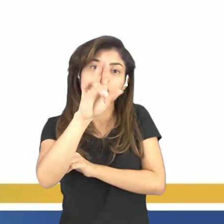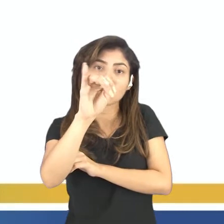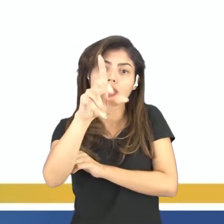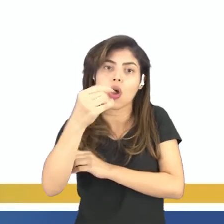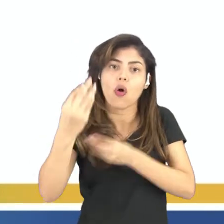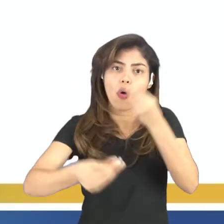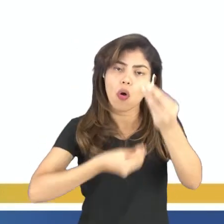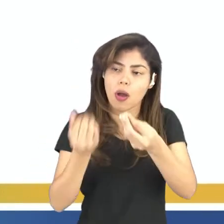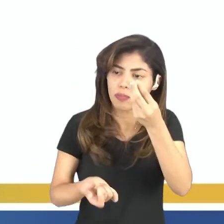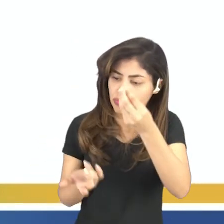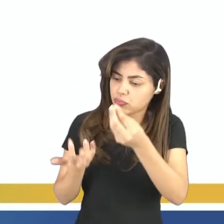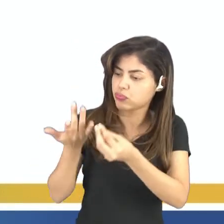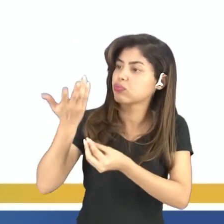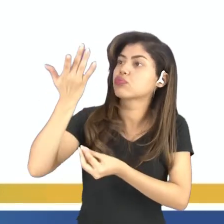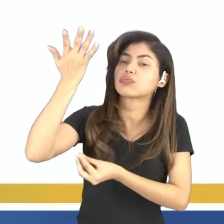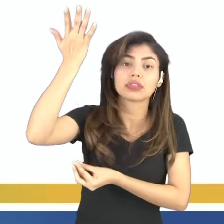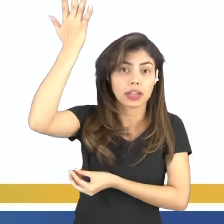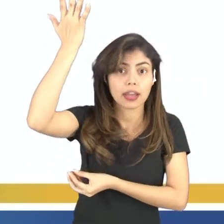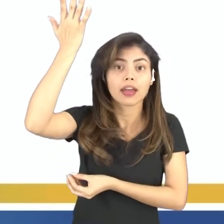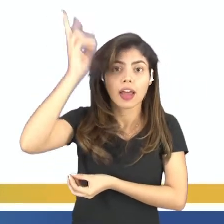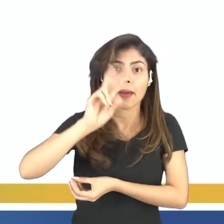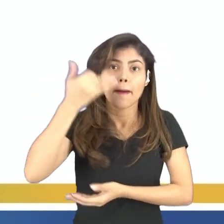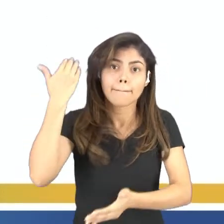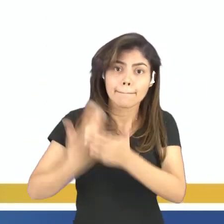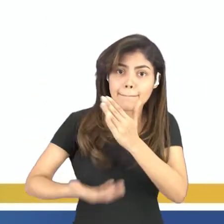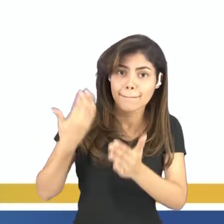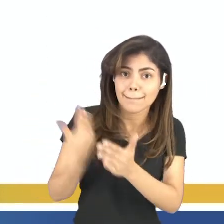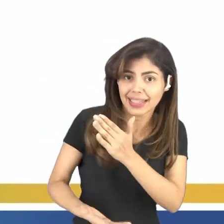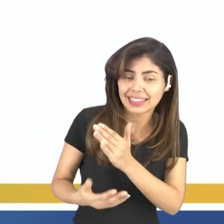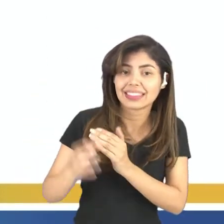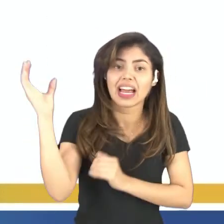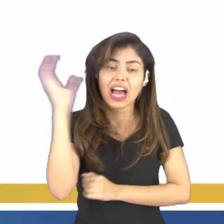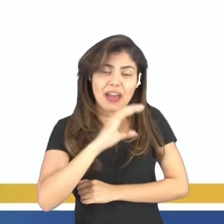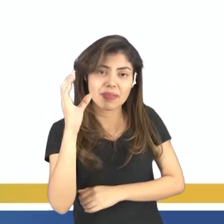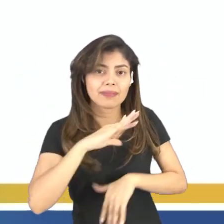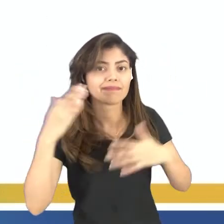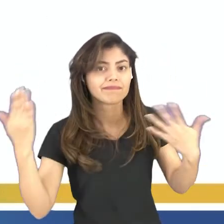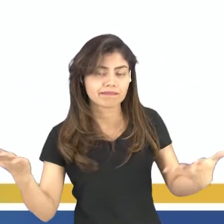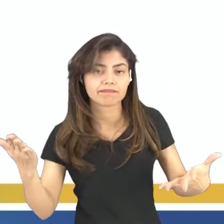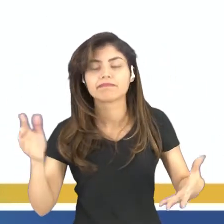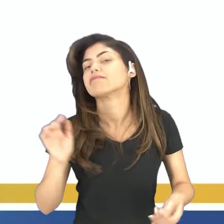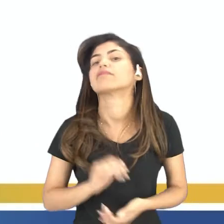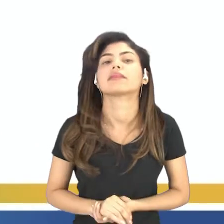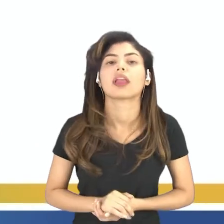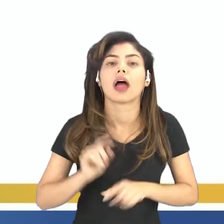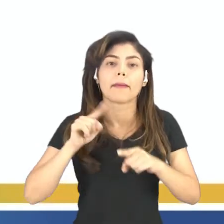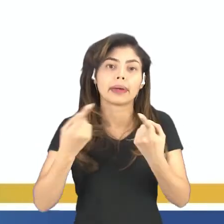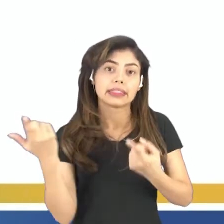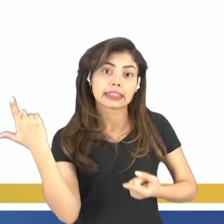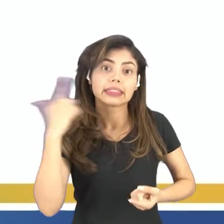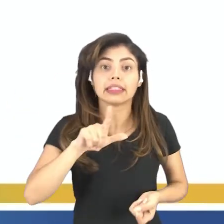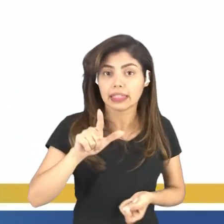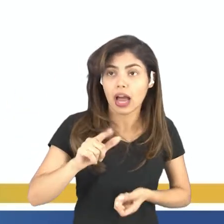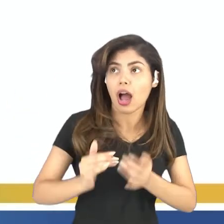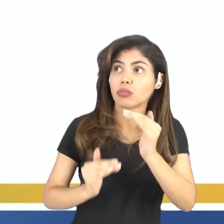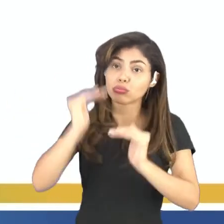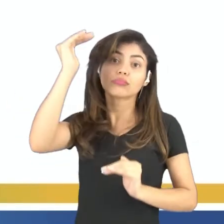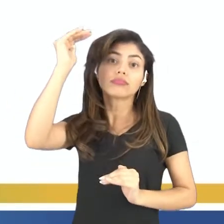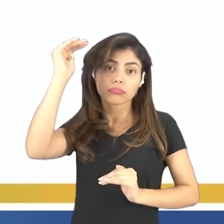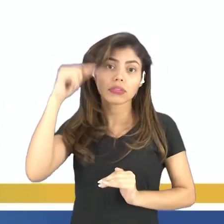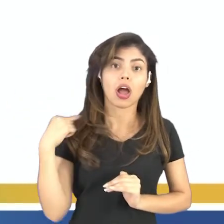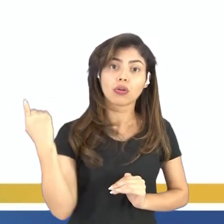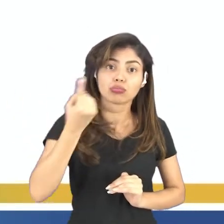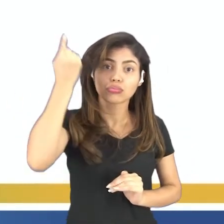em gravitacional, porque conforme o corpo sobe, ele perde velocidade, portanto perde energia cinética, mas ganha